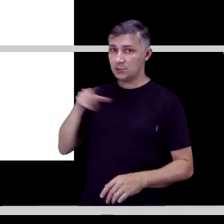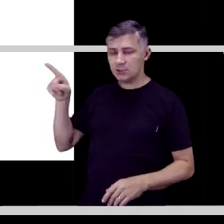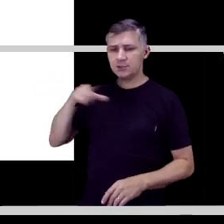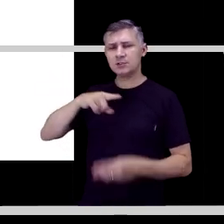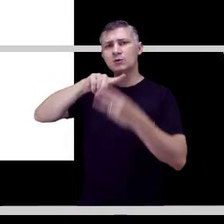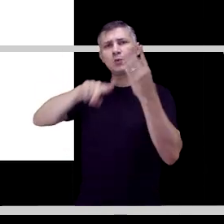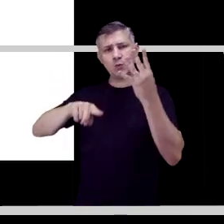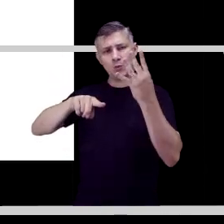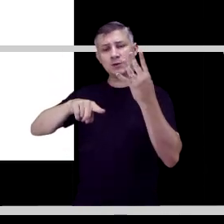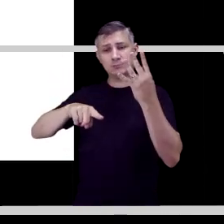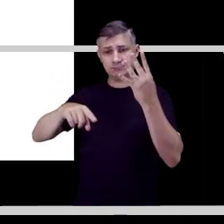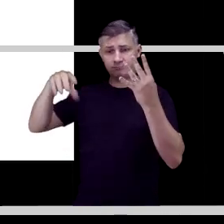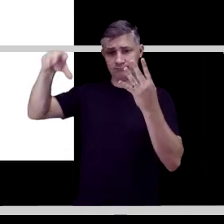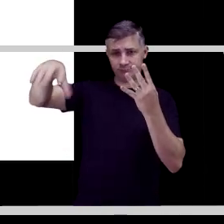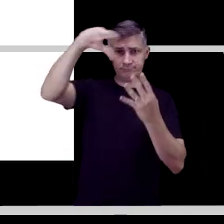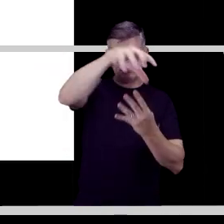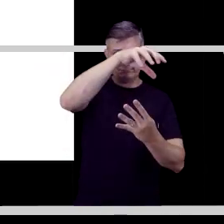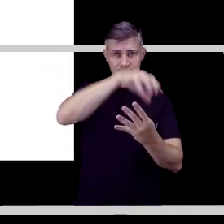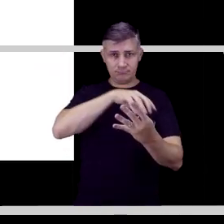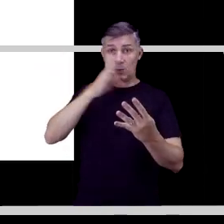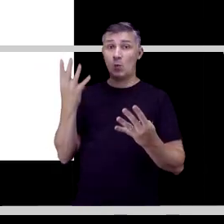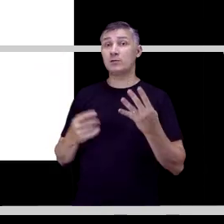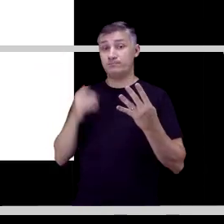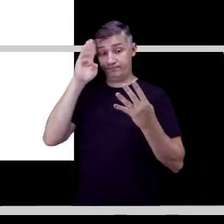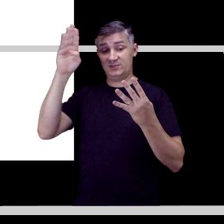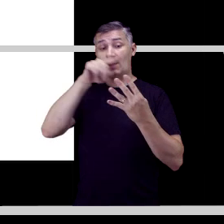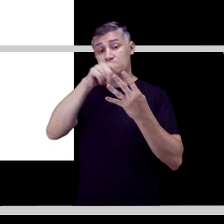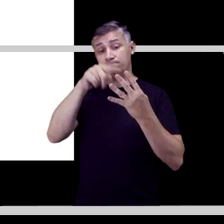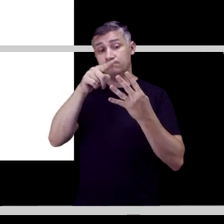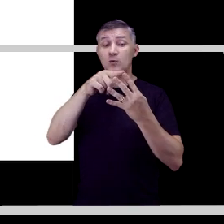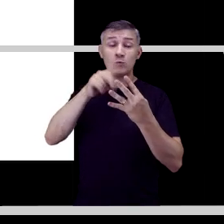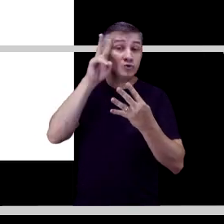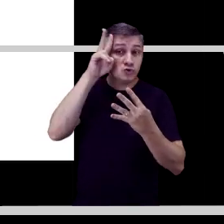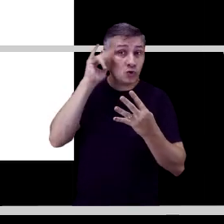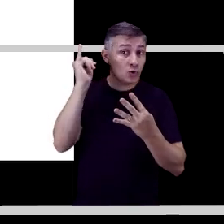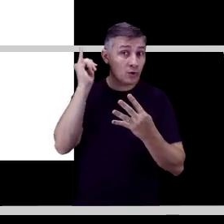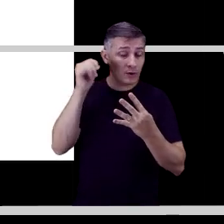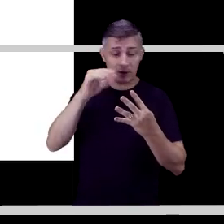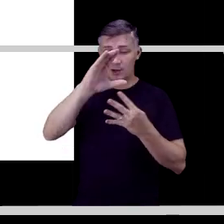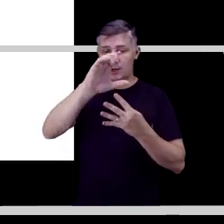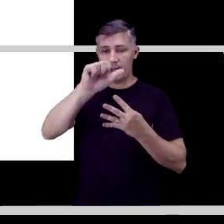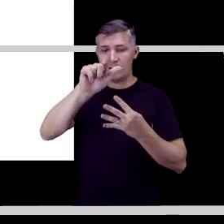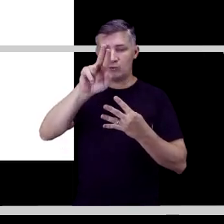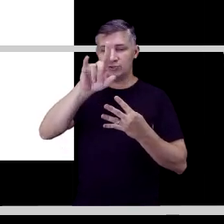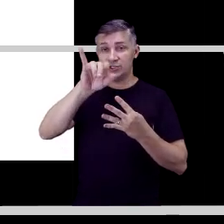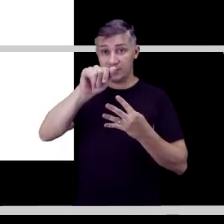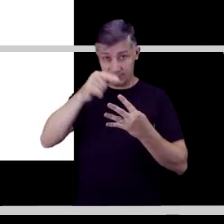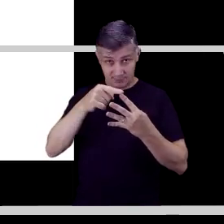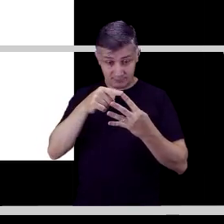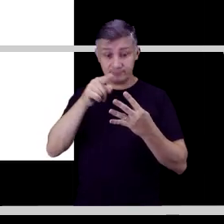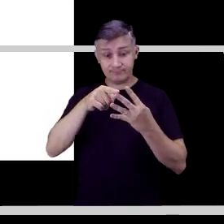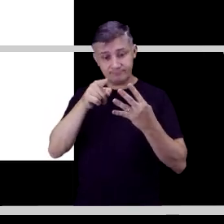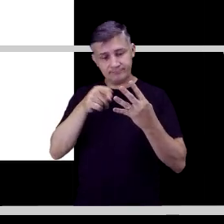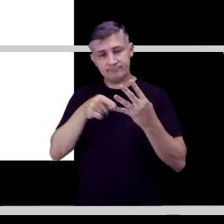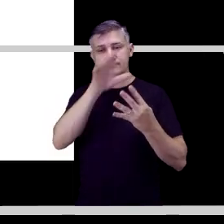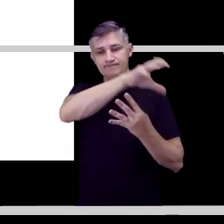ar-condicionado, energia e tudo mais, né? E o edifício está implantado dessa forma, são 4 núcleos, que correspondem a